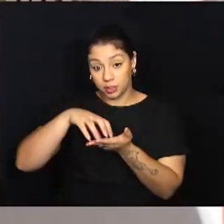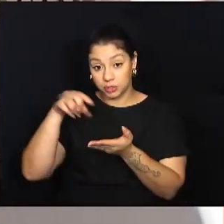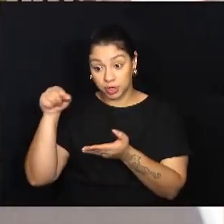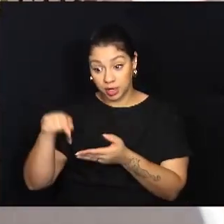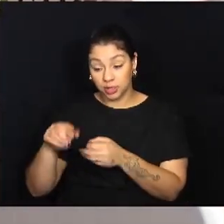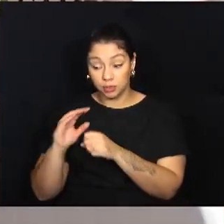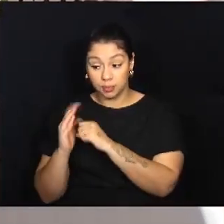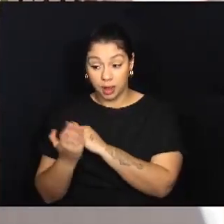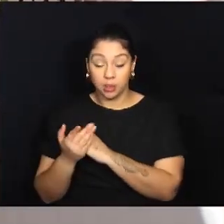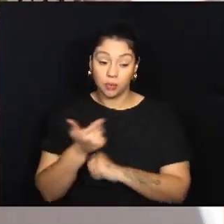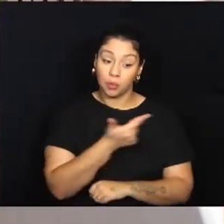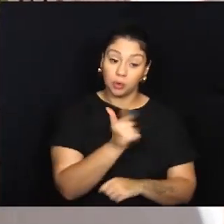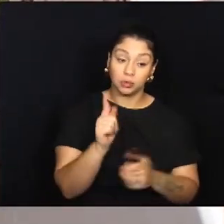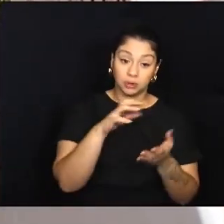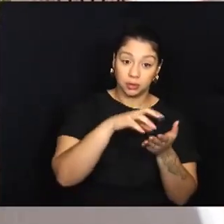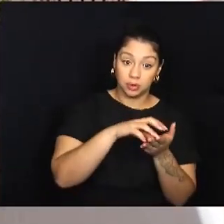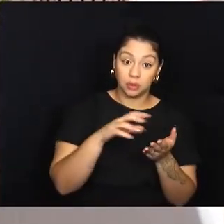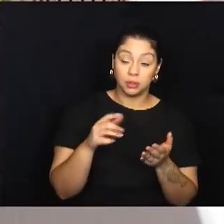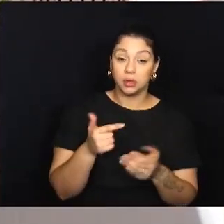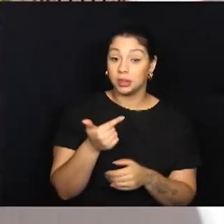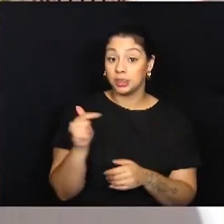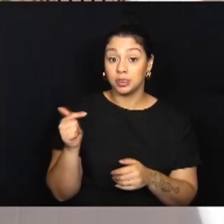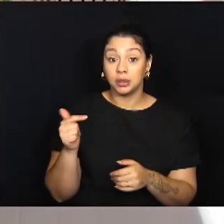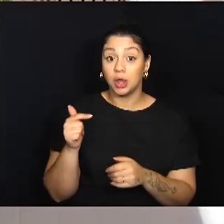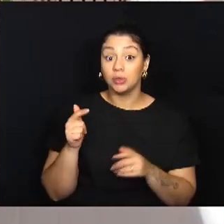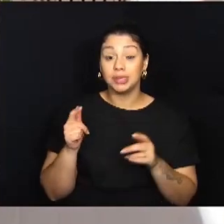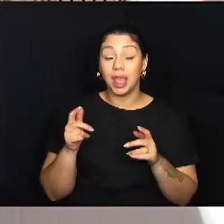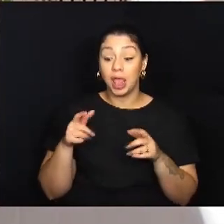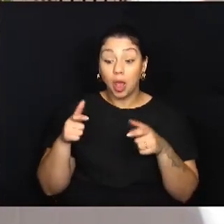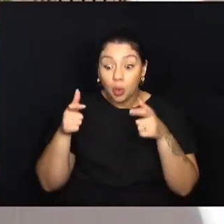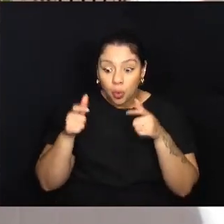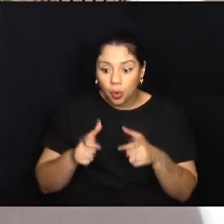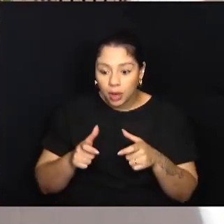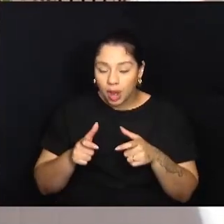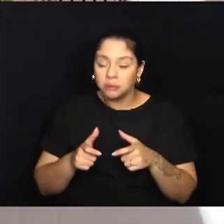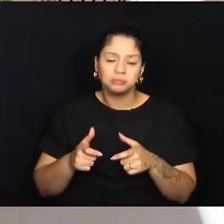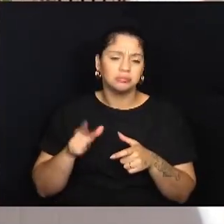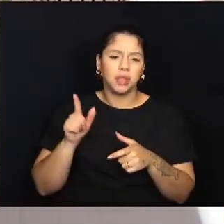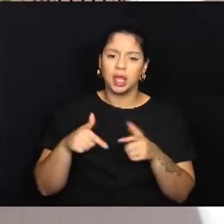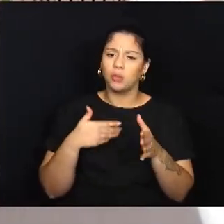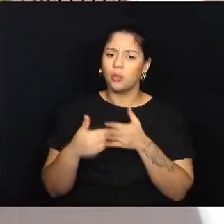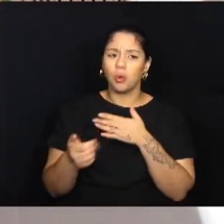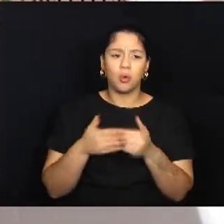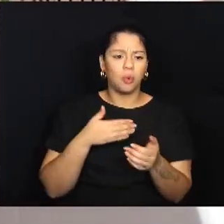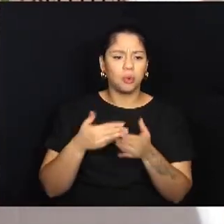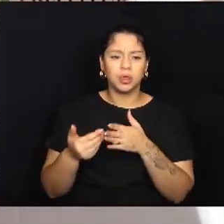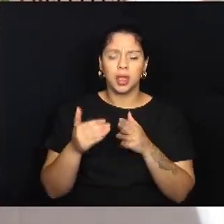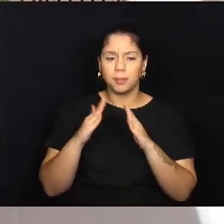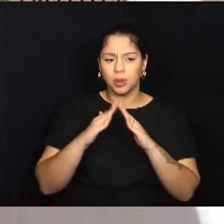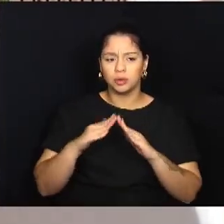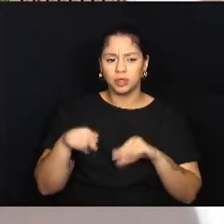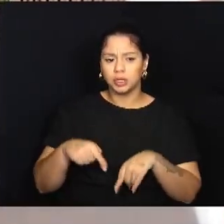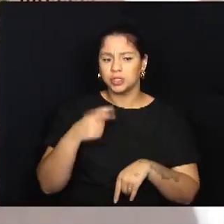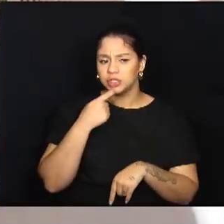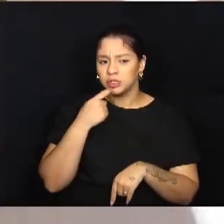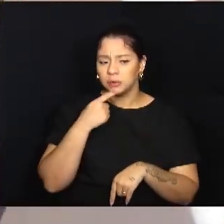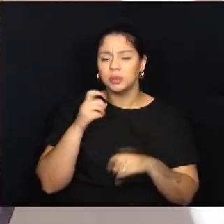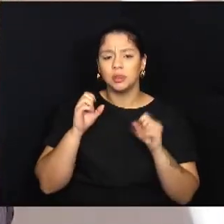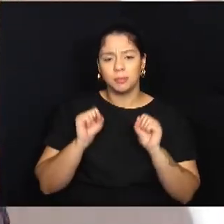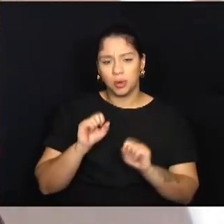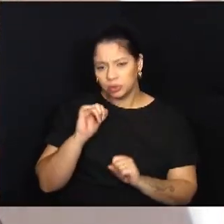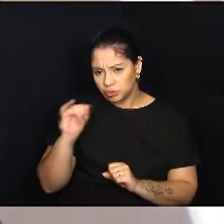Branco e outra no Bosque, não tem um recorte por região. Então, sendo morador de Campinas, de qualquer região, você pode utilizar o